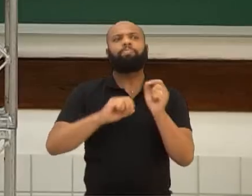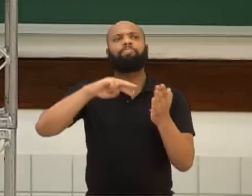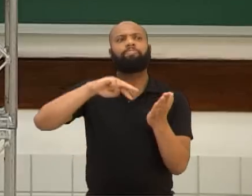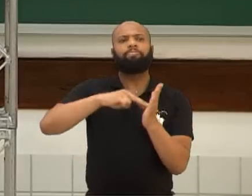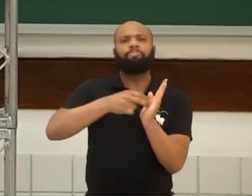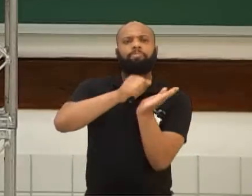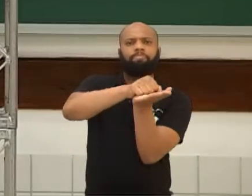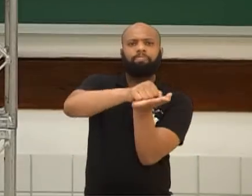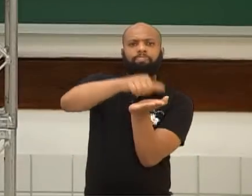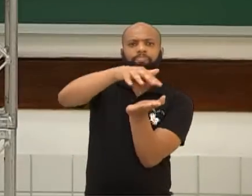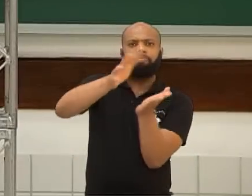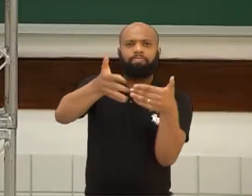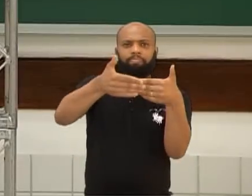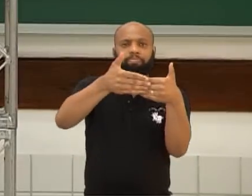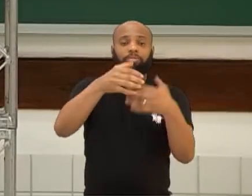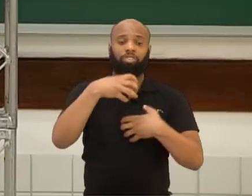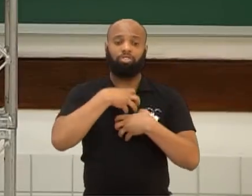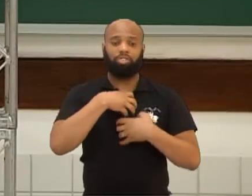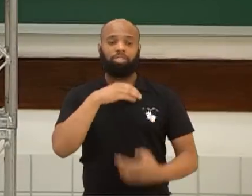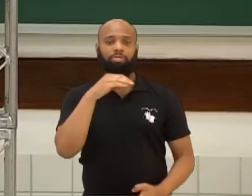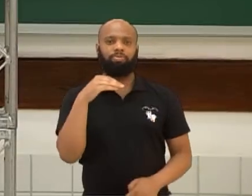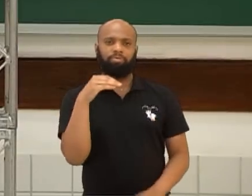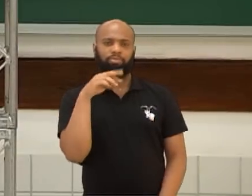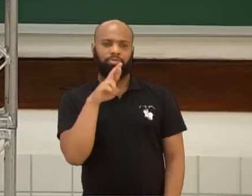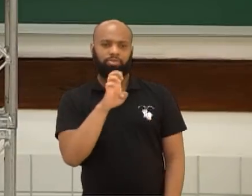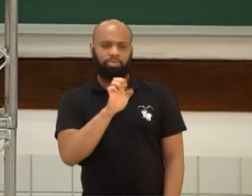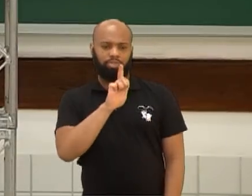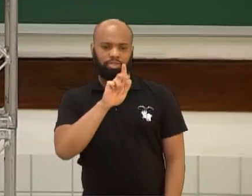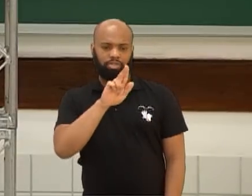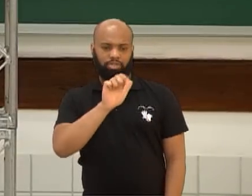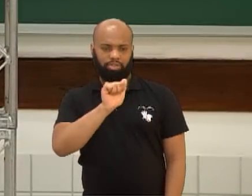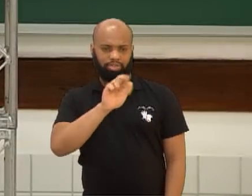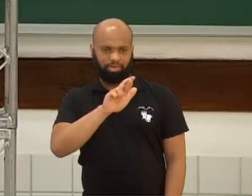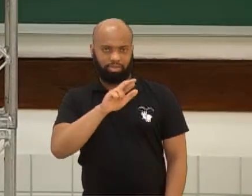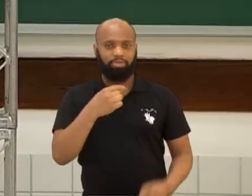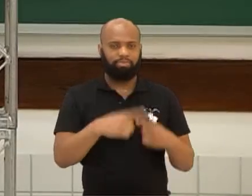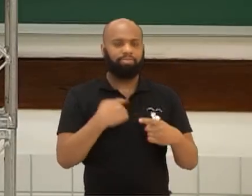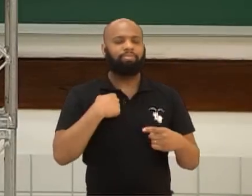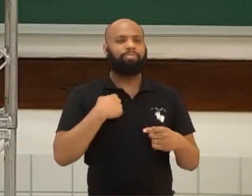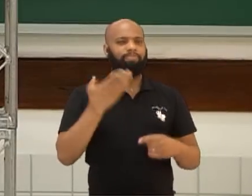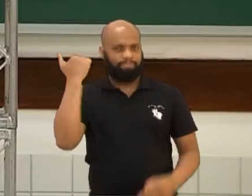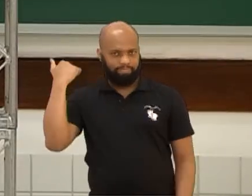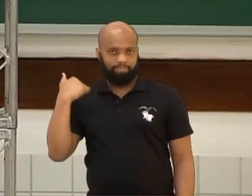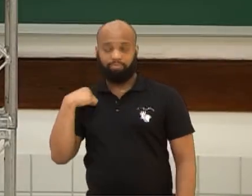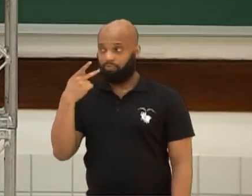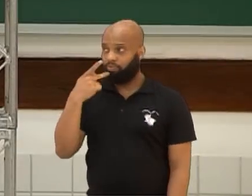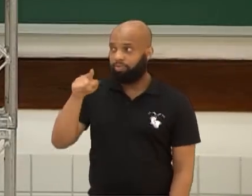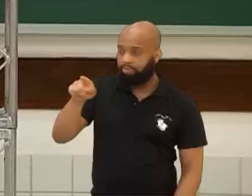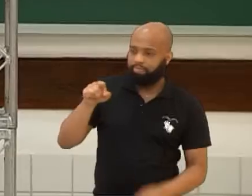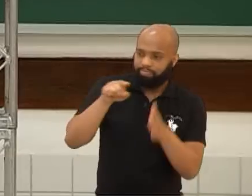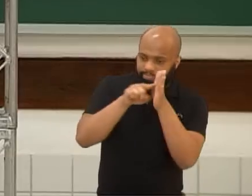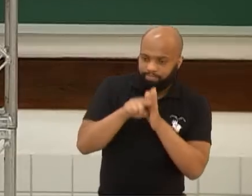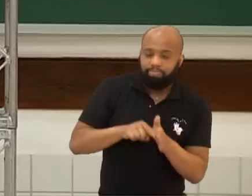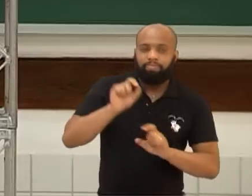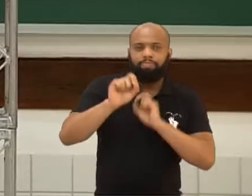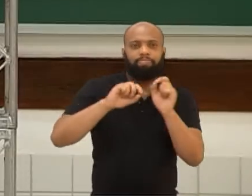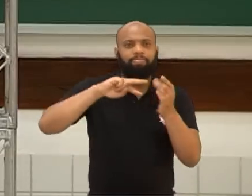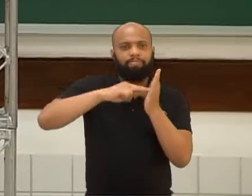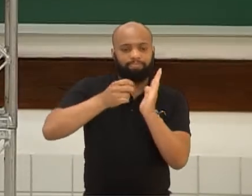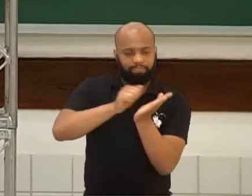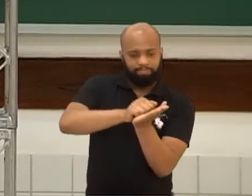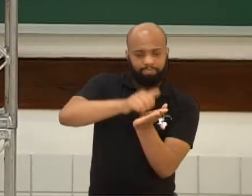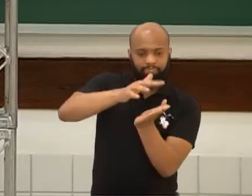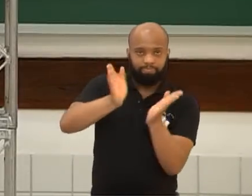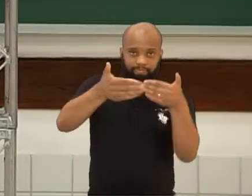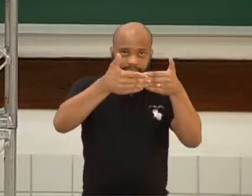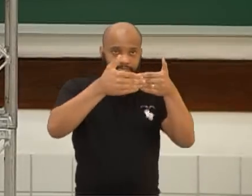é um polígono regular? Porque eu falei, até na aula passada eu pedi para vocês pesquisarem. O que é um polígono regular? A gente